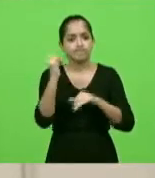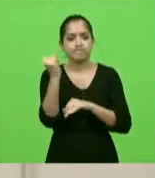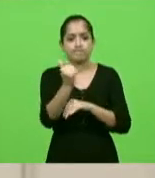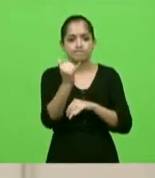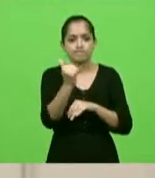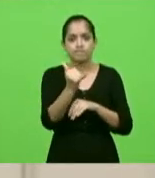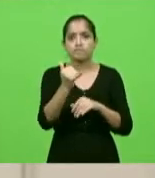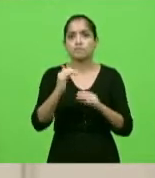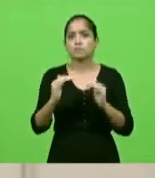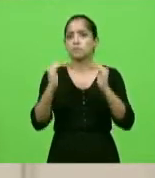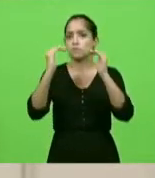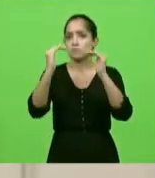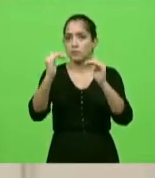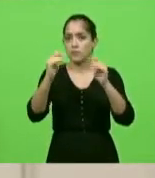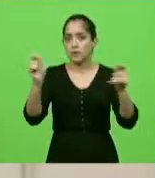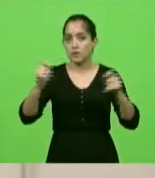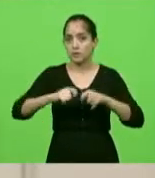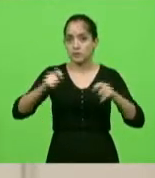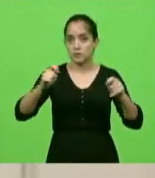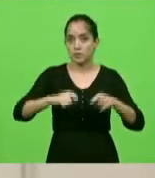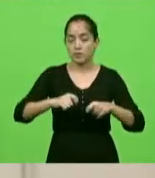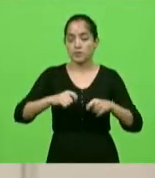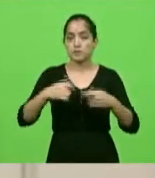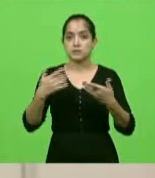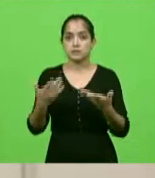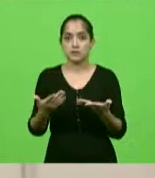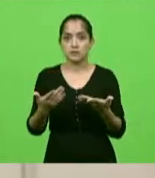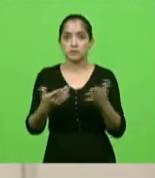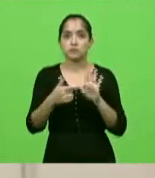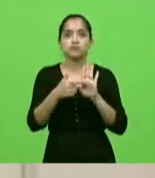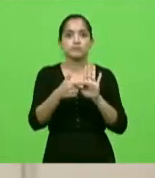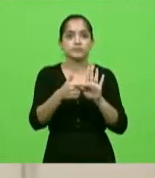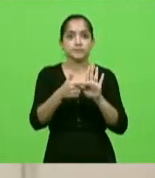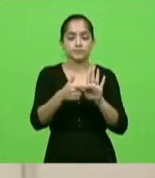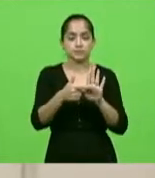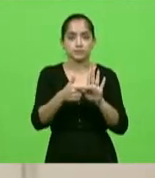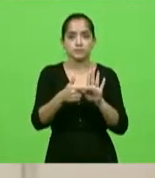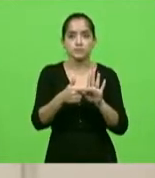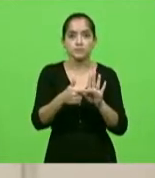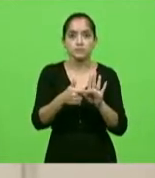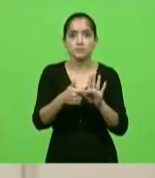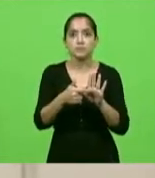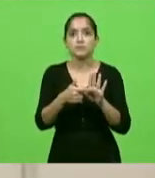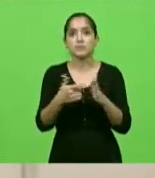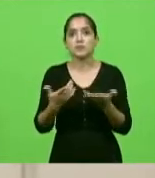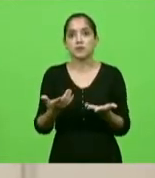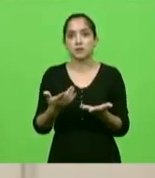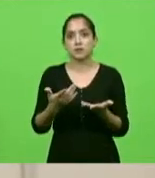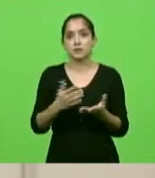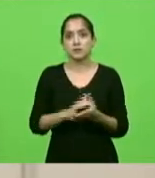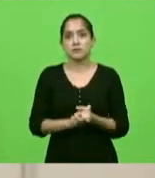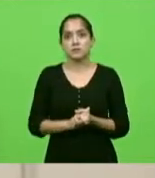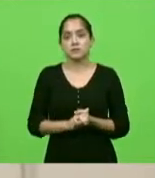às autoridades competentes acerca da famigerada